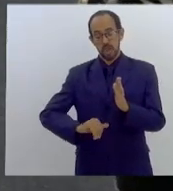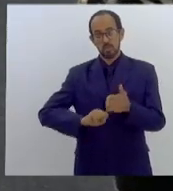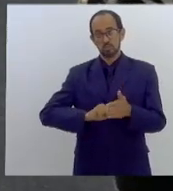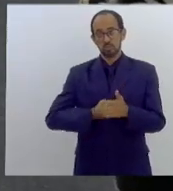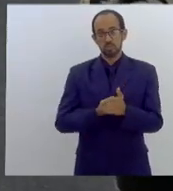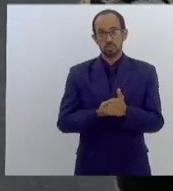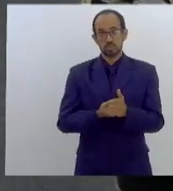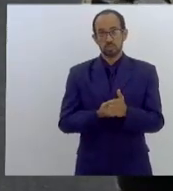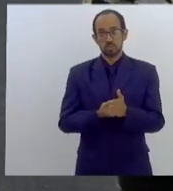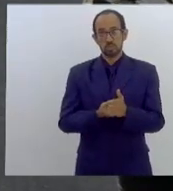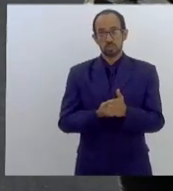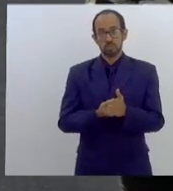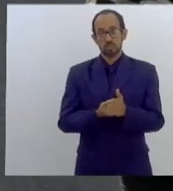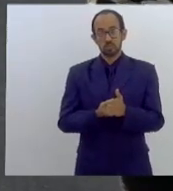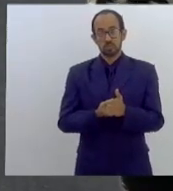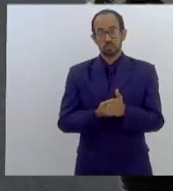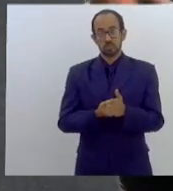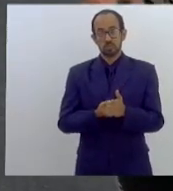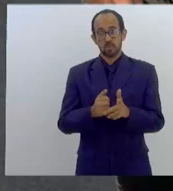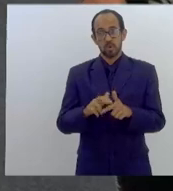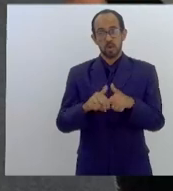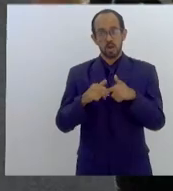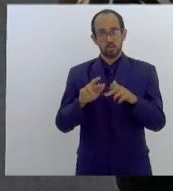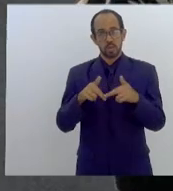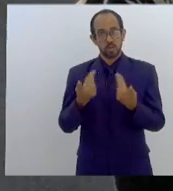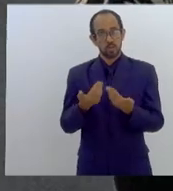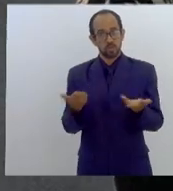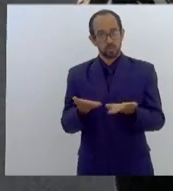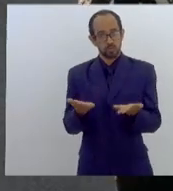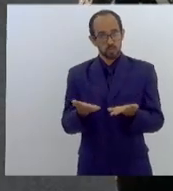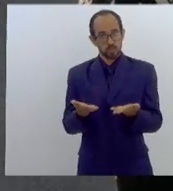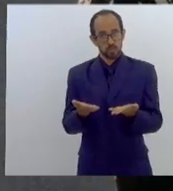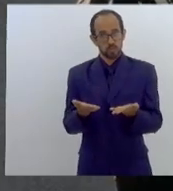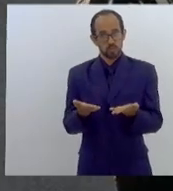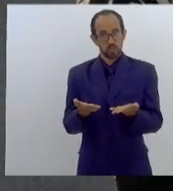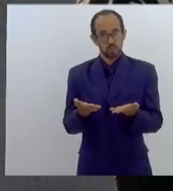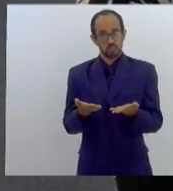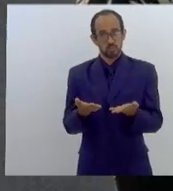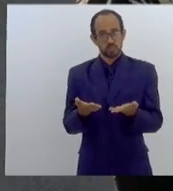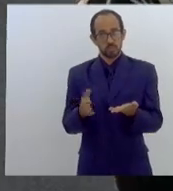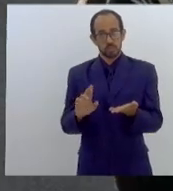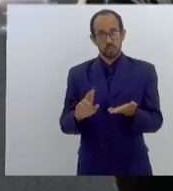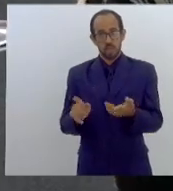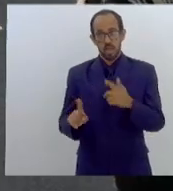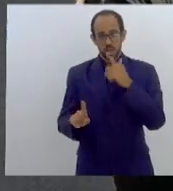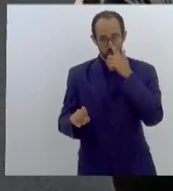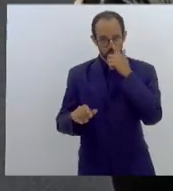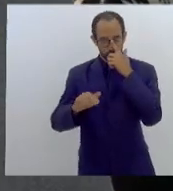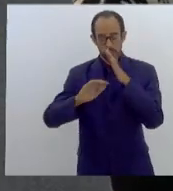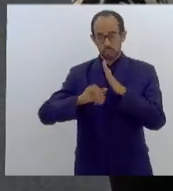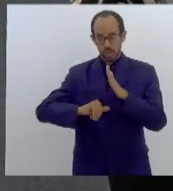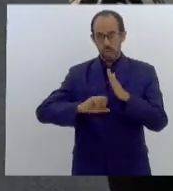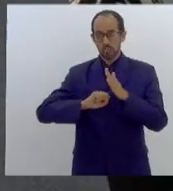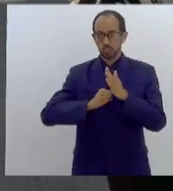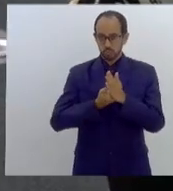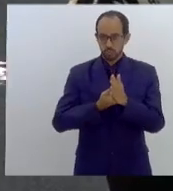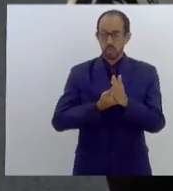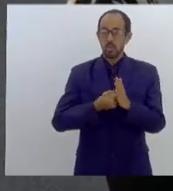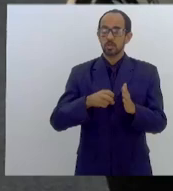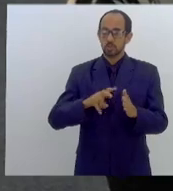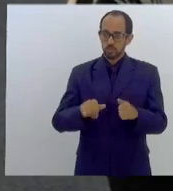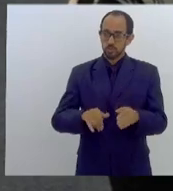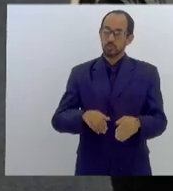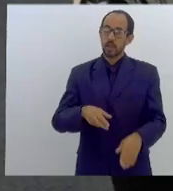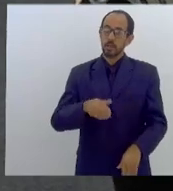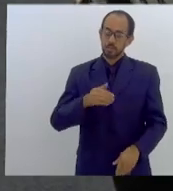obstrução, mediante uma reunião que teve hoje. Não é isso. O senhor vai tirar a obstrução, nós vamos passar para a pauta